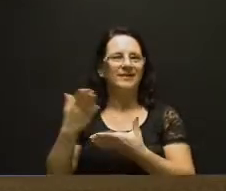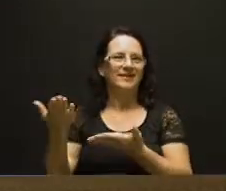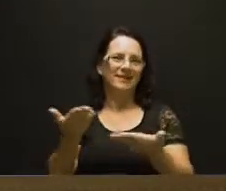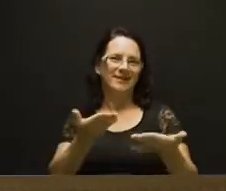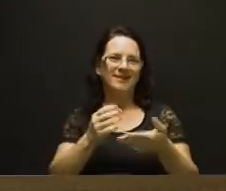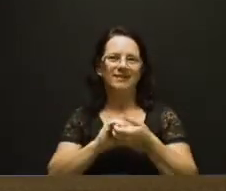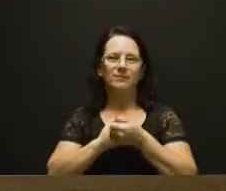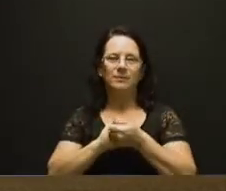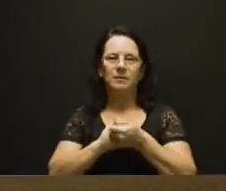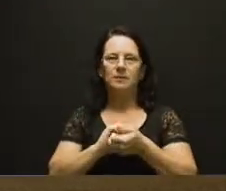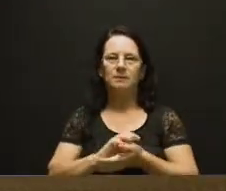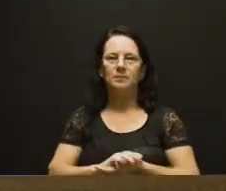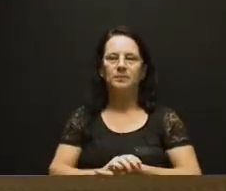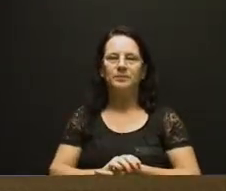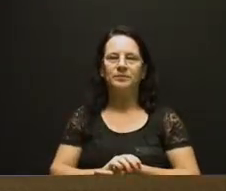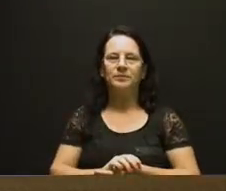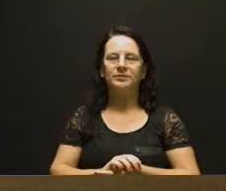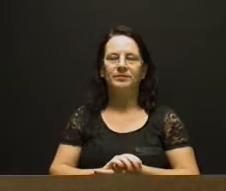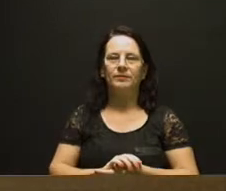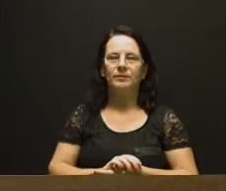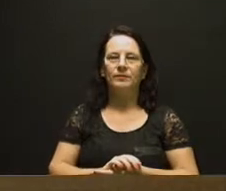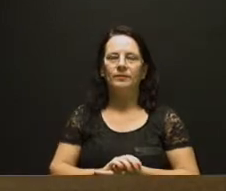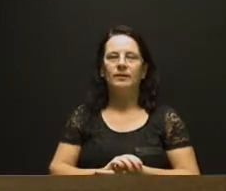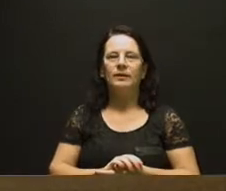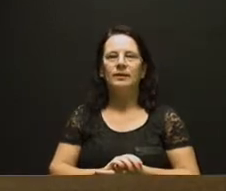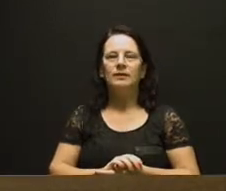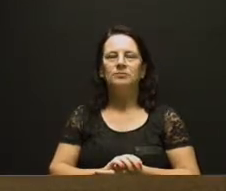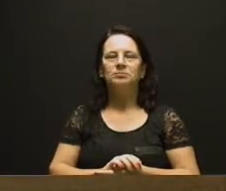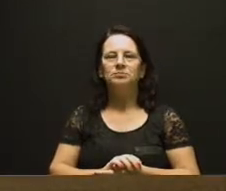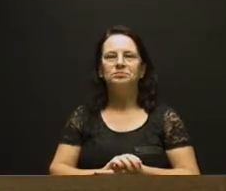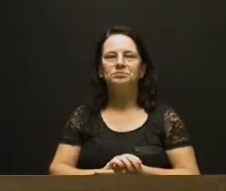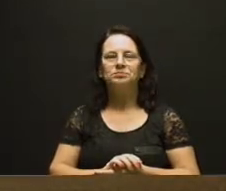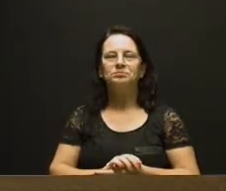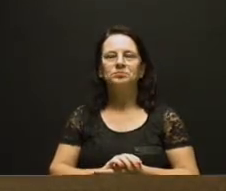complementares que fazer algumas colocações